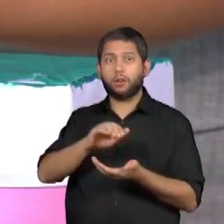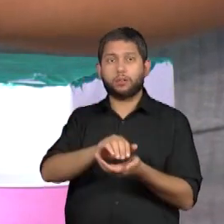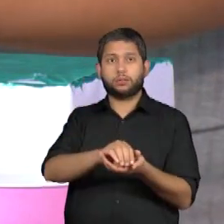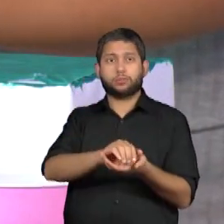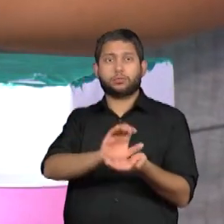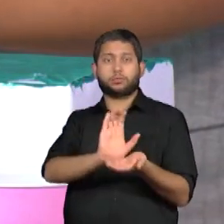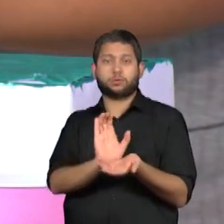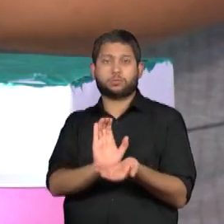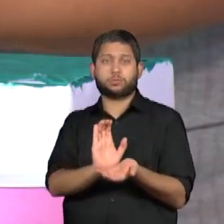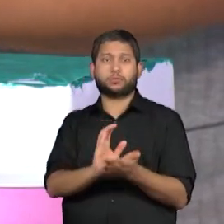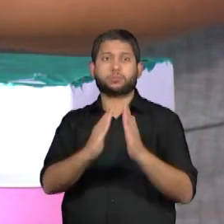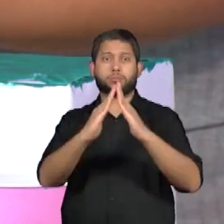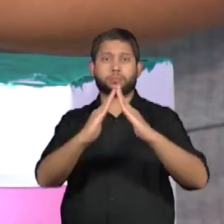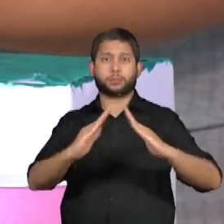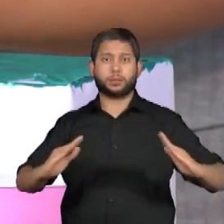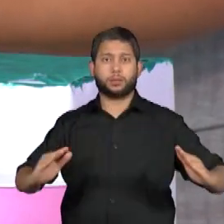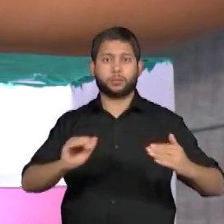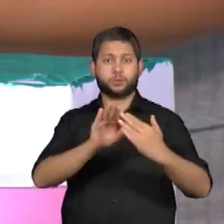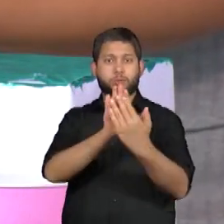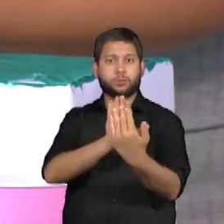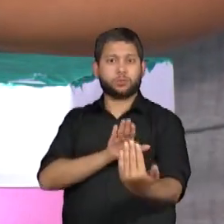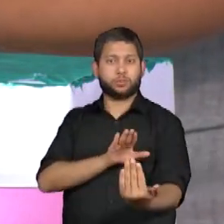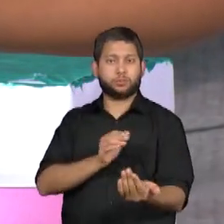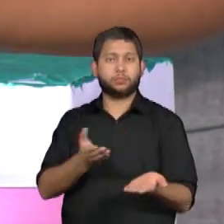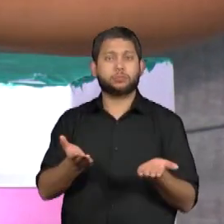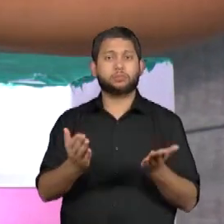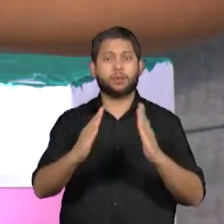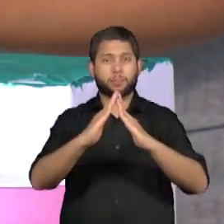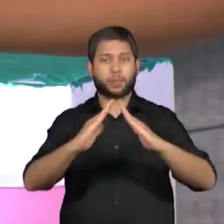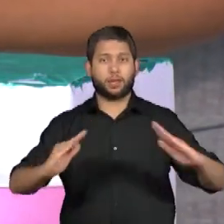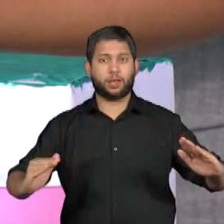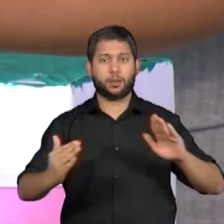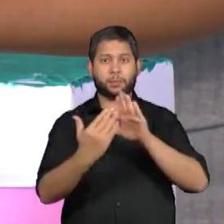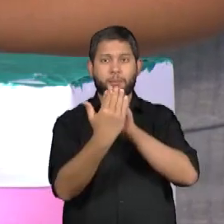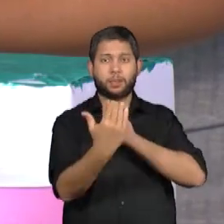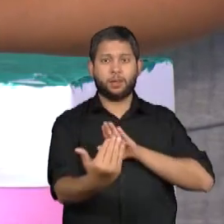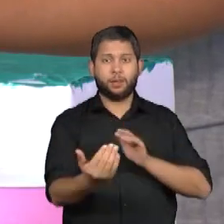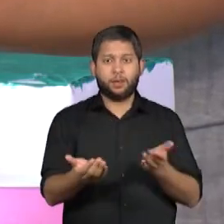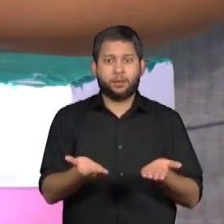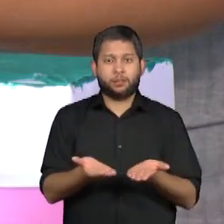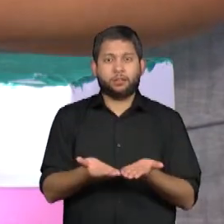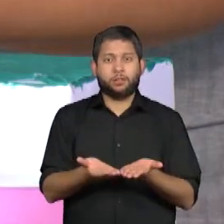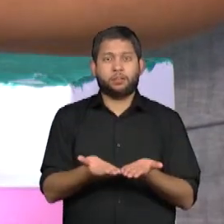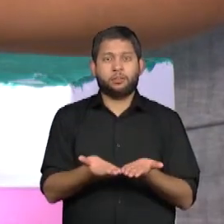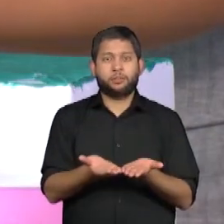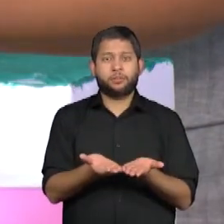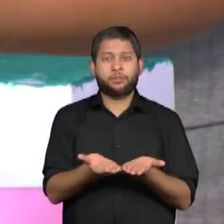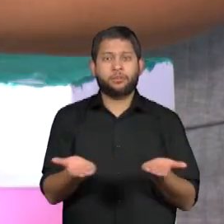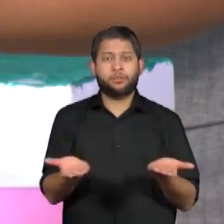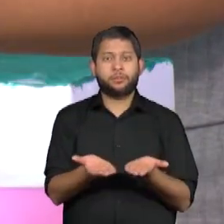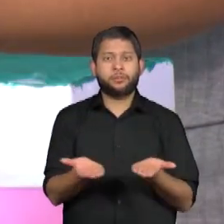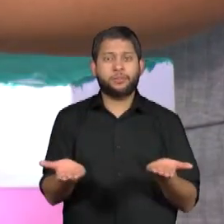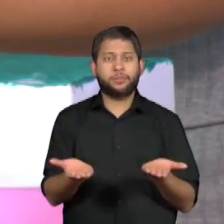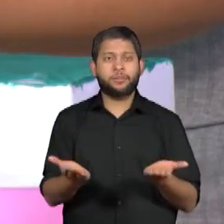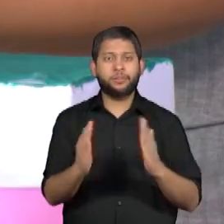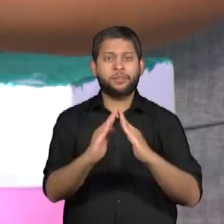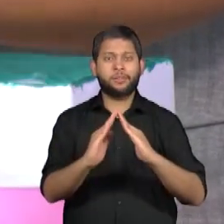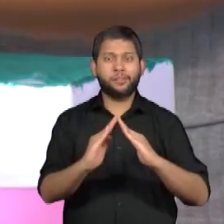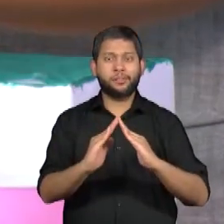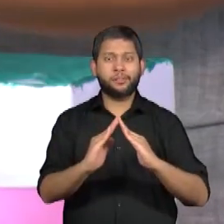lá. Uma pirâmide, a gente pode guardar aqui algum objeto,